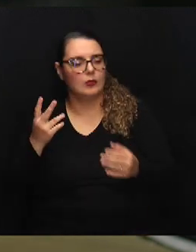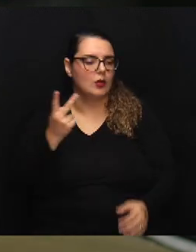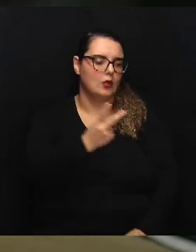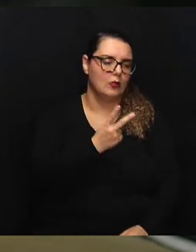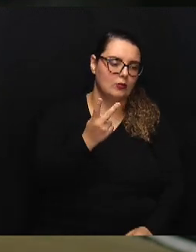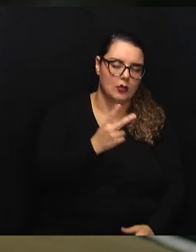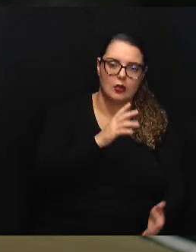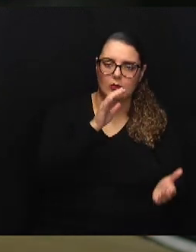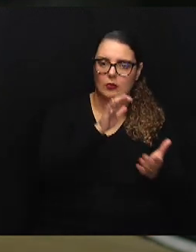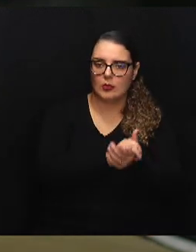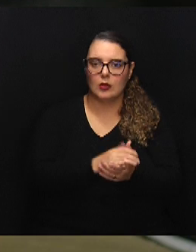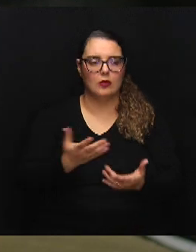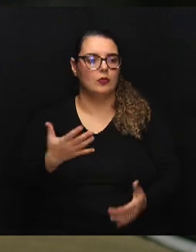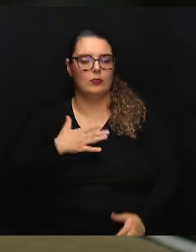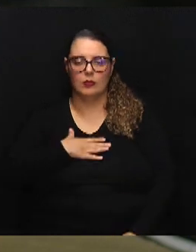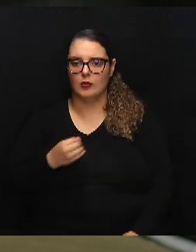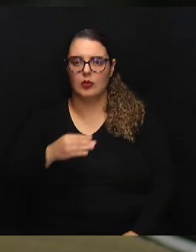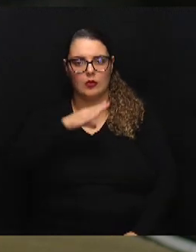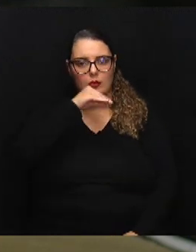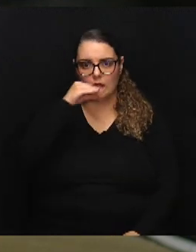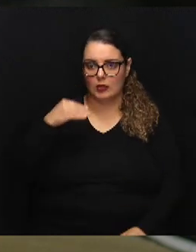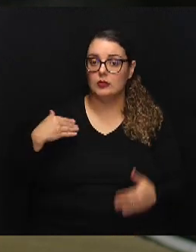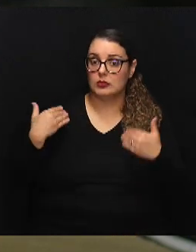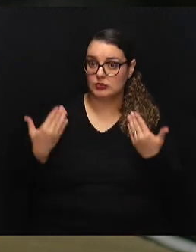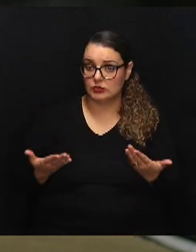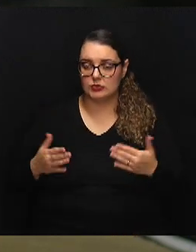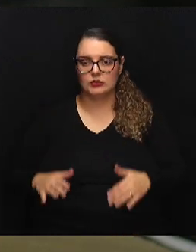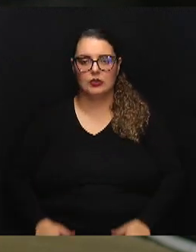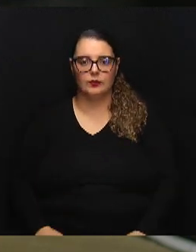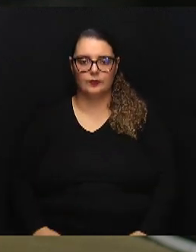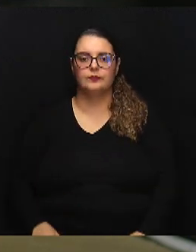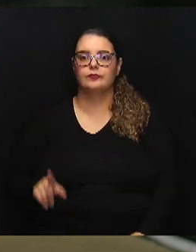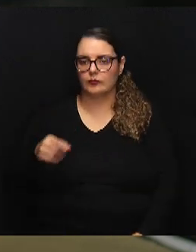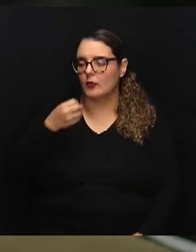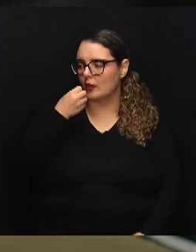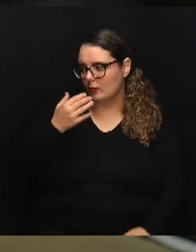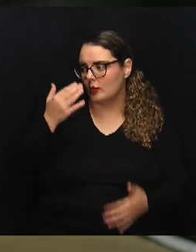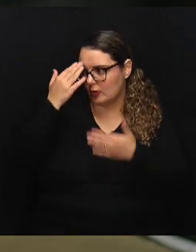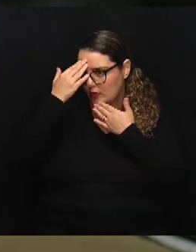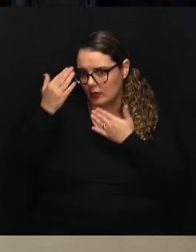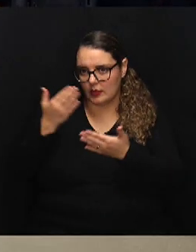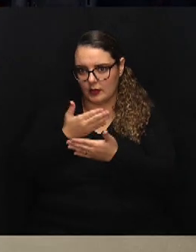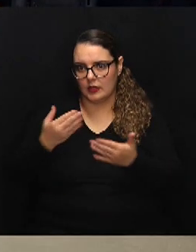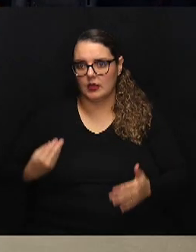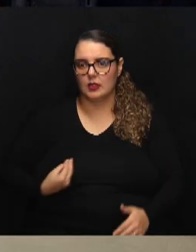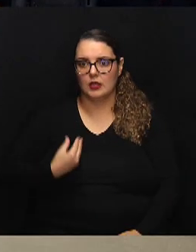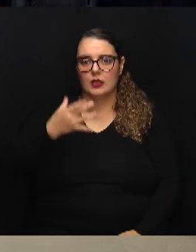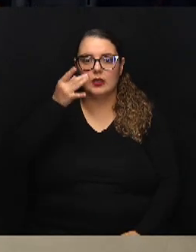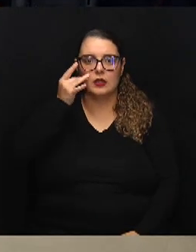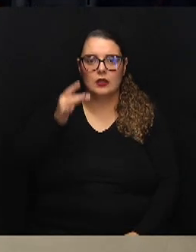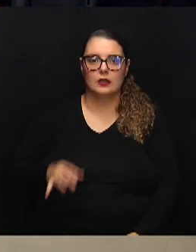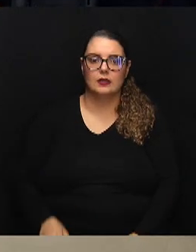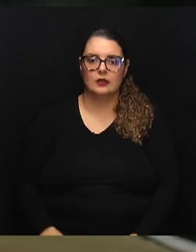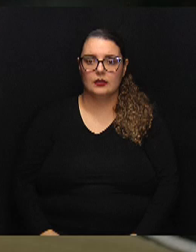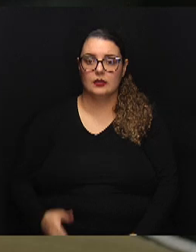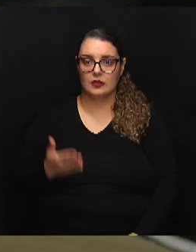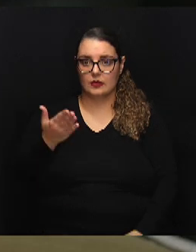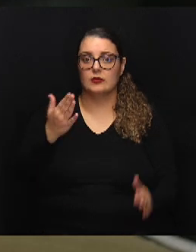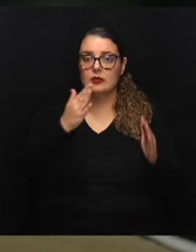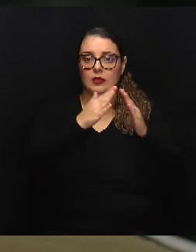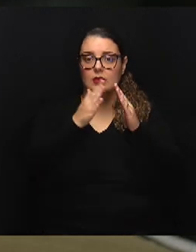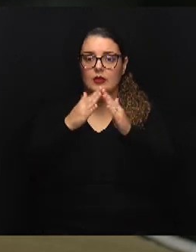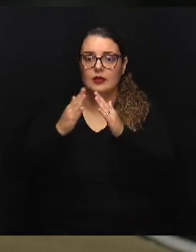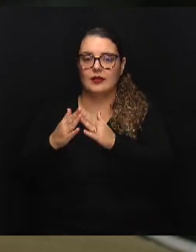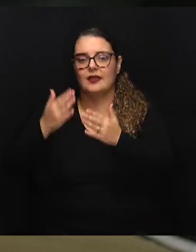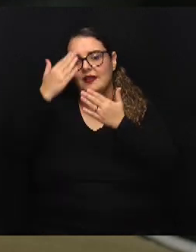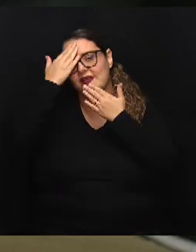seja para os filhos, adolescentes. Então, é muito bom, eu agradeço desde já a presença de vocês, e você que está aí do outro lado,